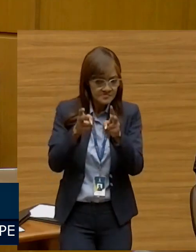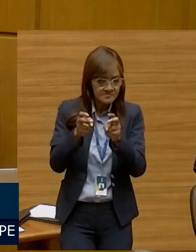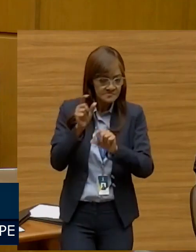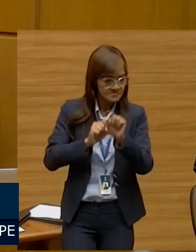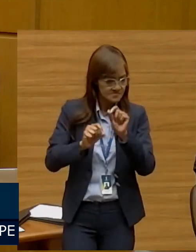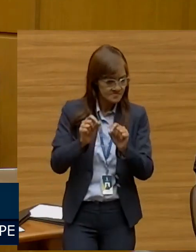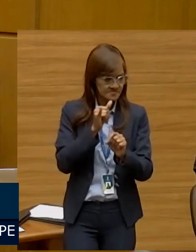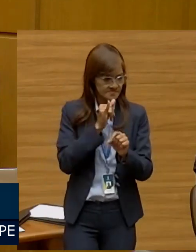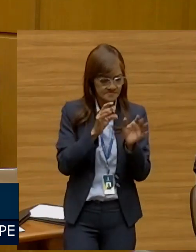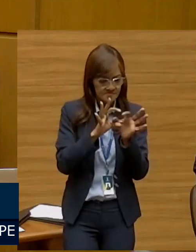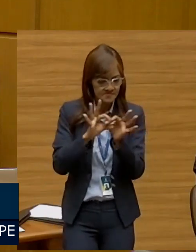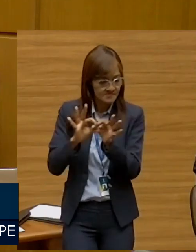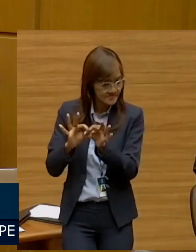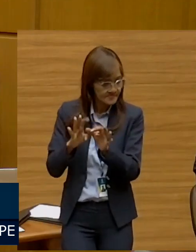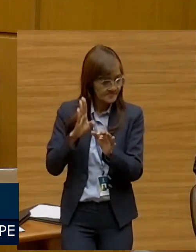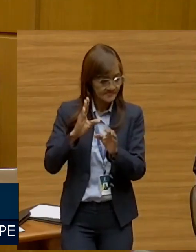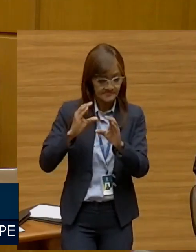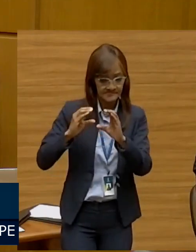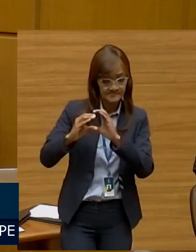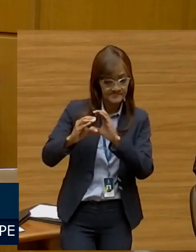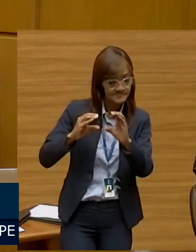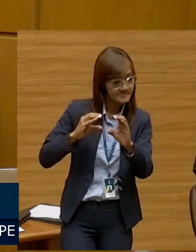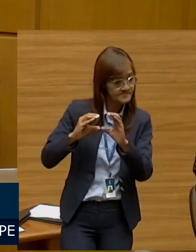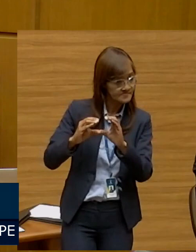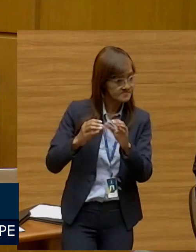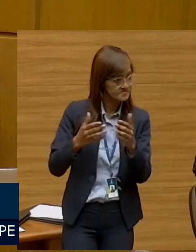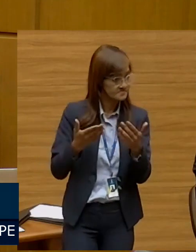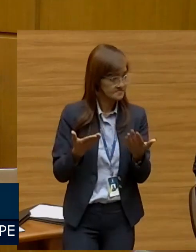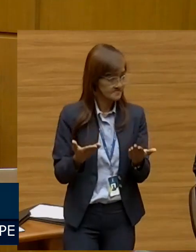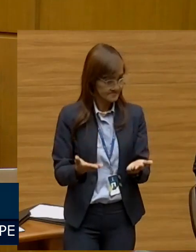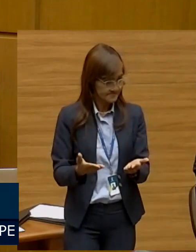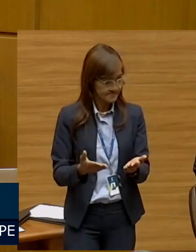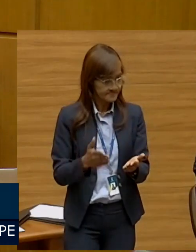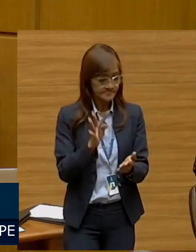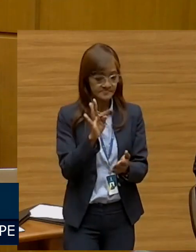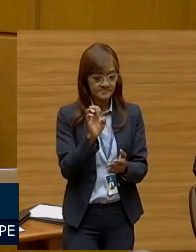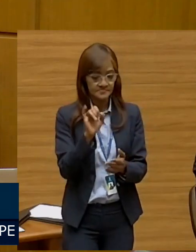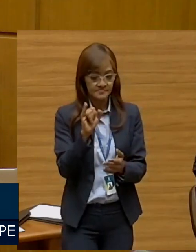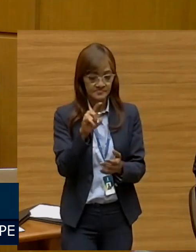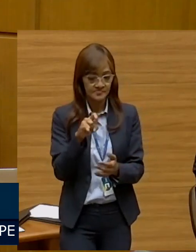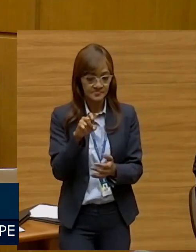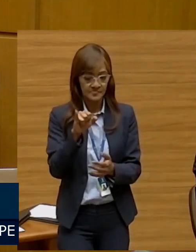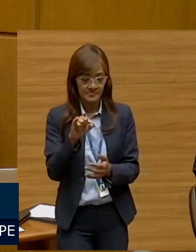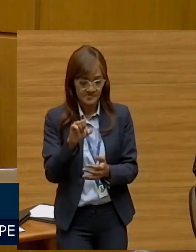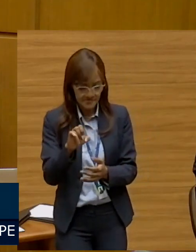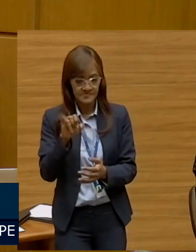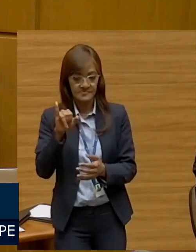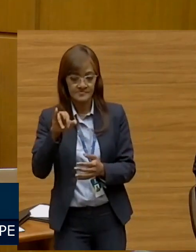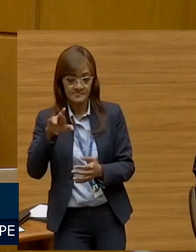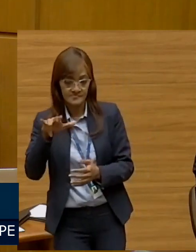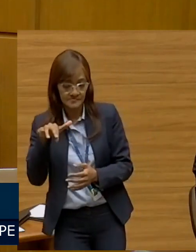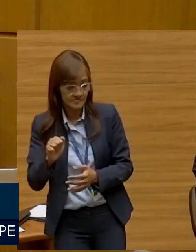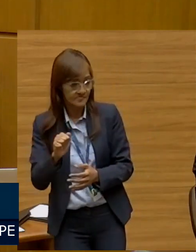com o contexto que se dá a comunicação, Teixeira ele vai afirmar que está envolvido nessa trama são as necessidades